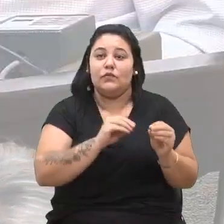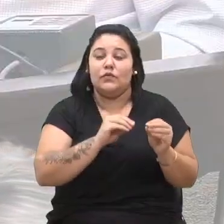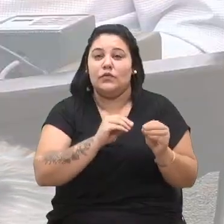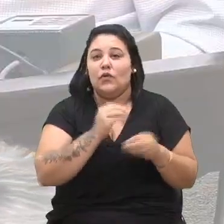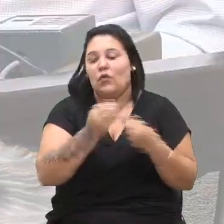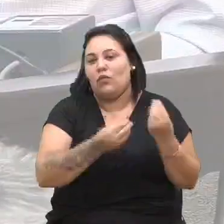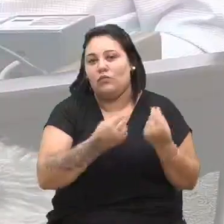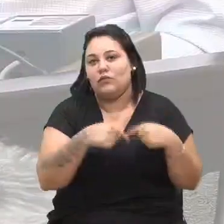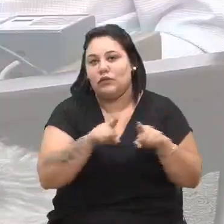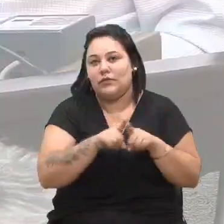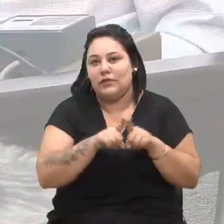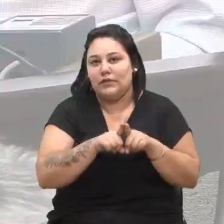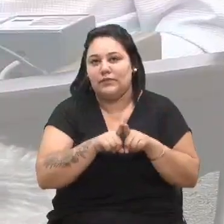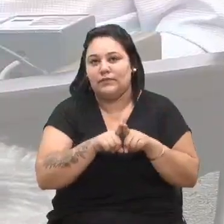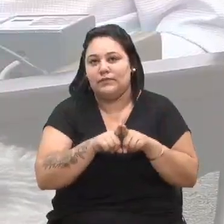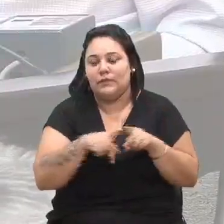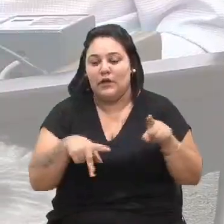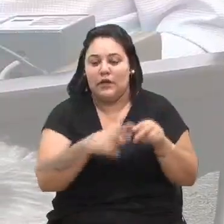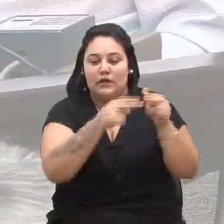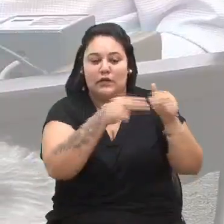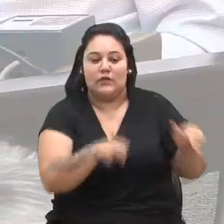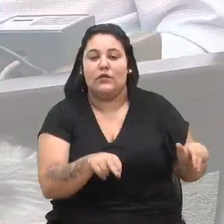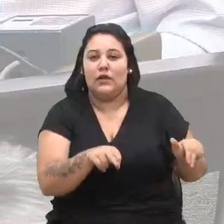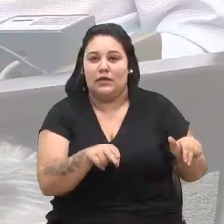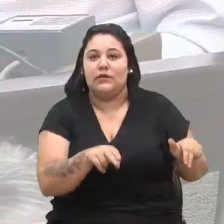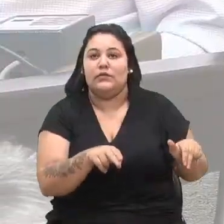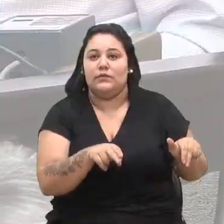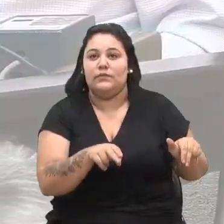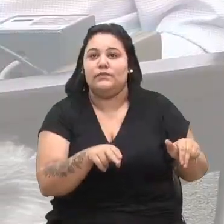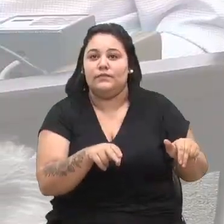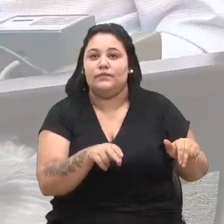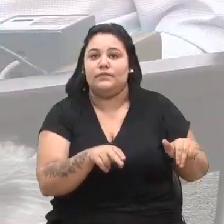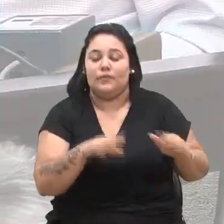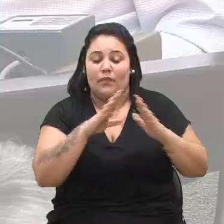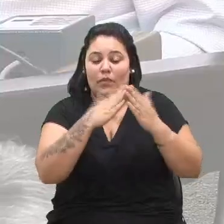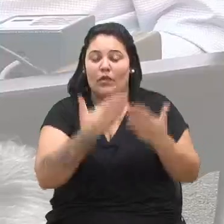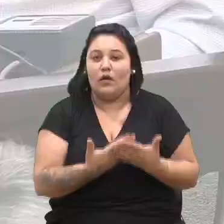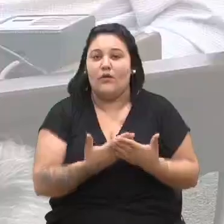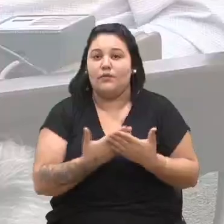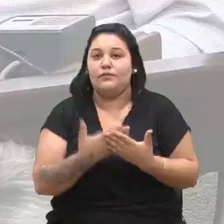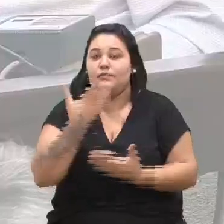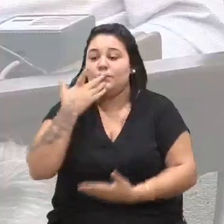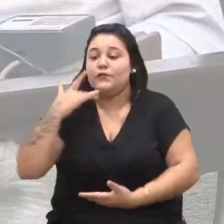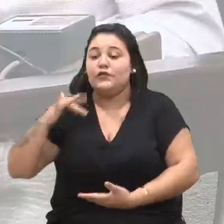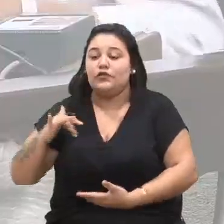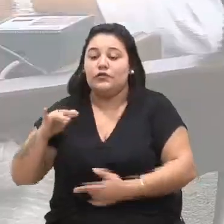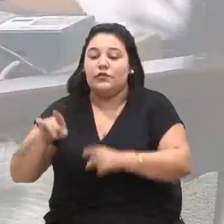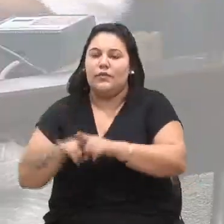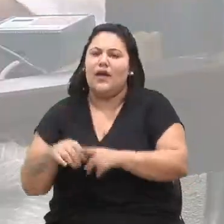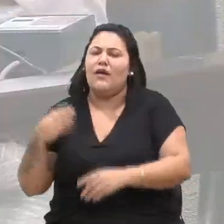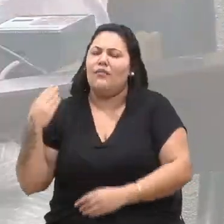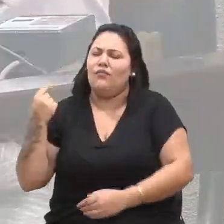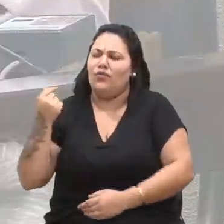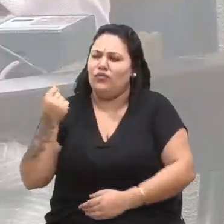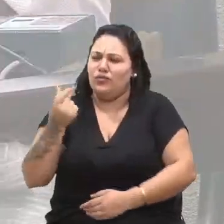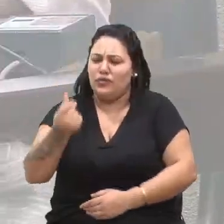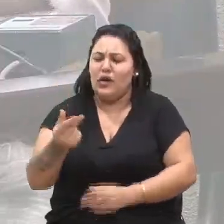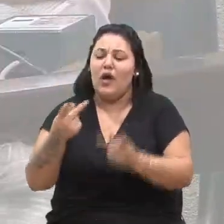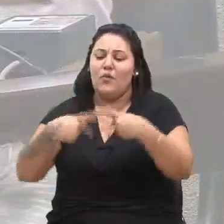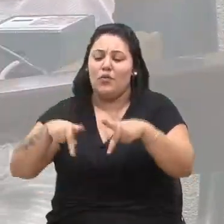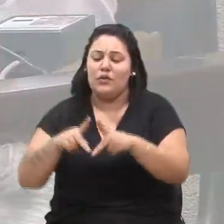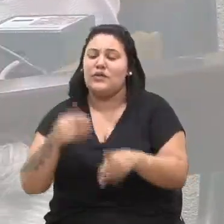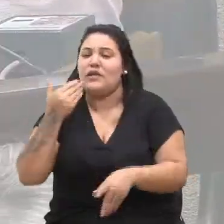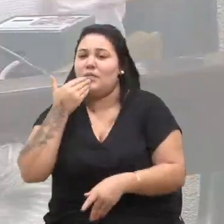foi inaugurada a escola ali de ensino infantil, aqui há muito tempo também aquela população a